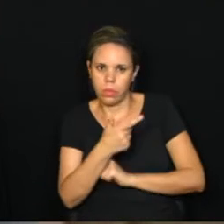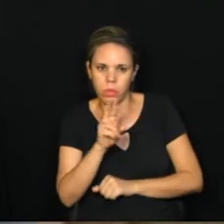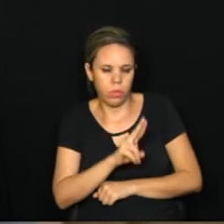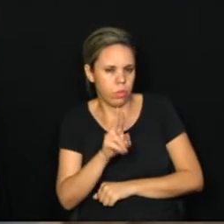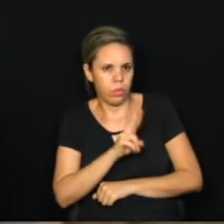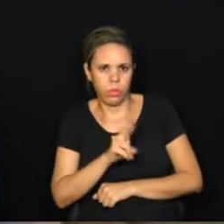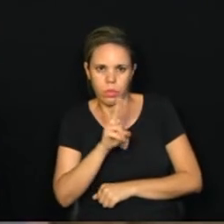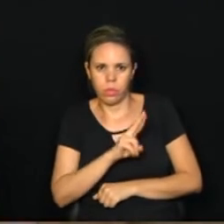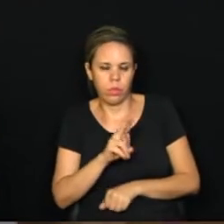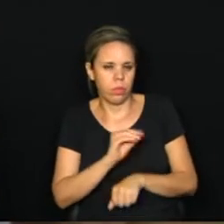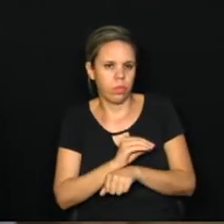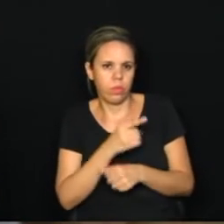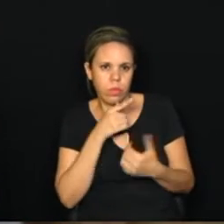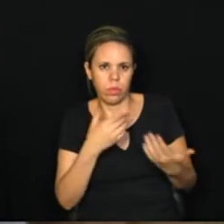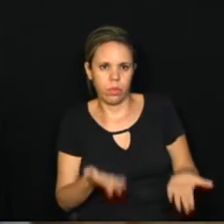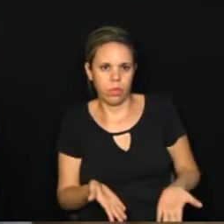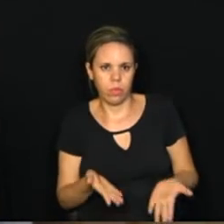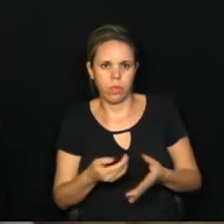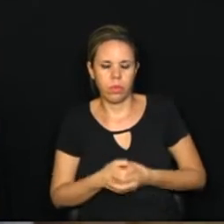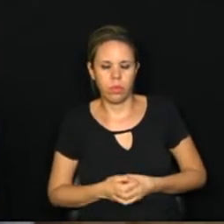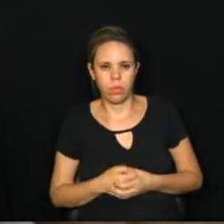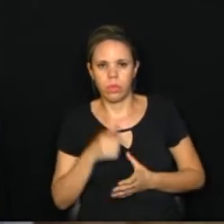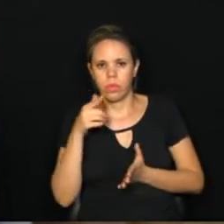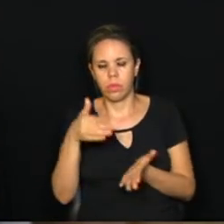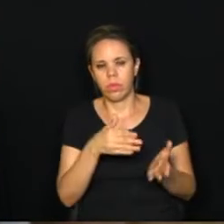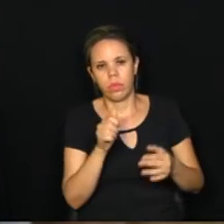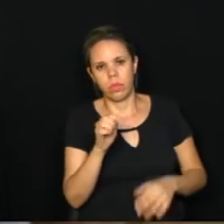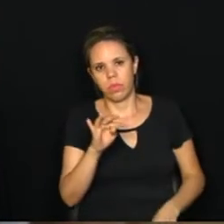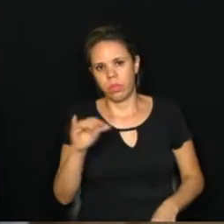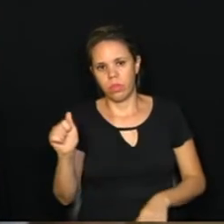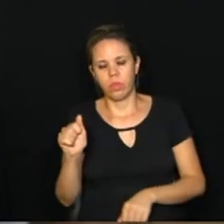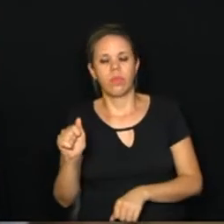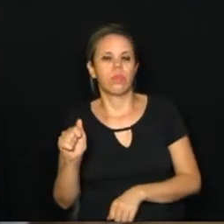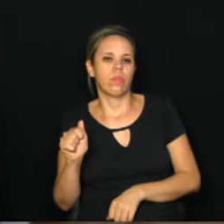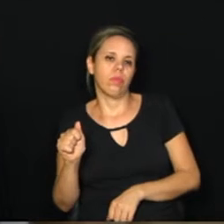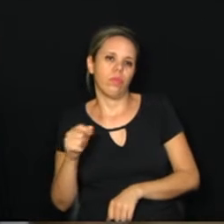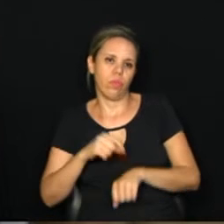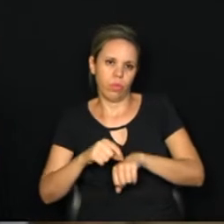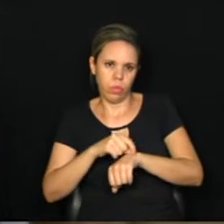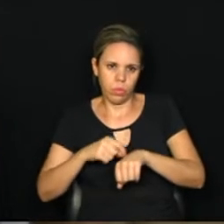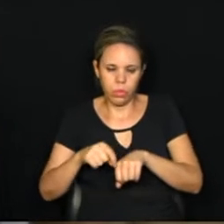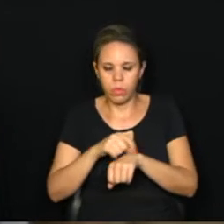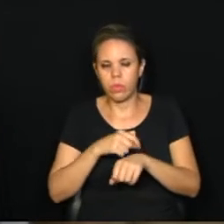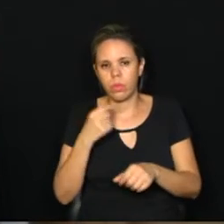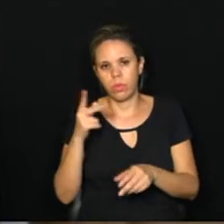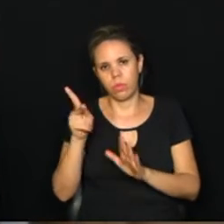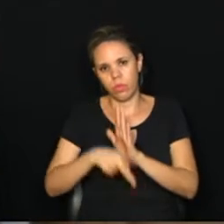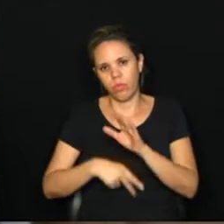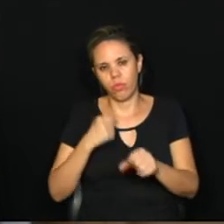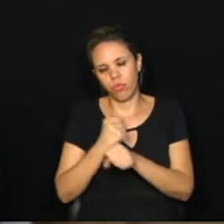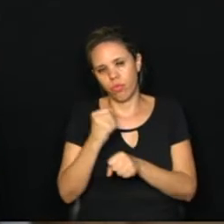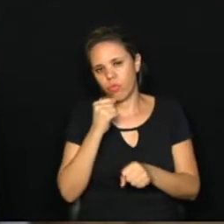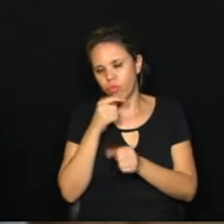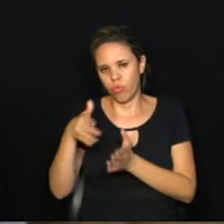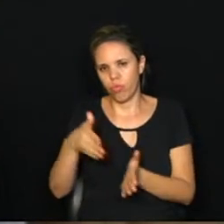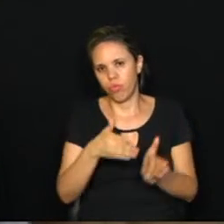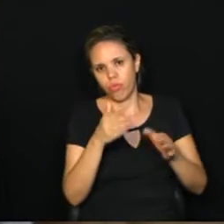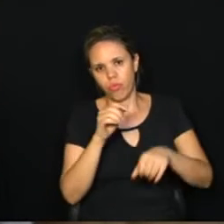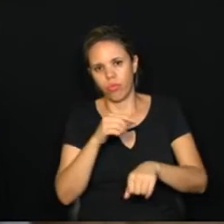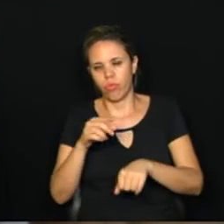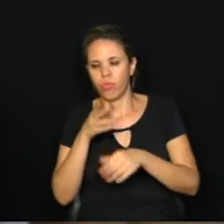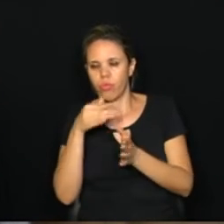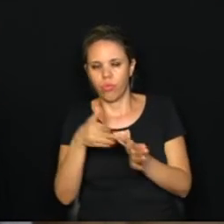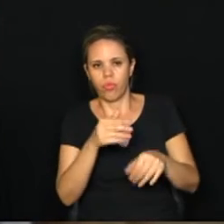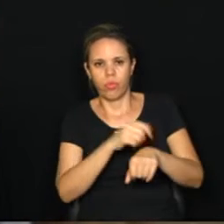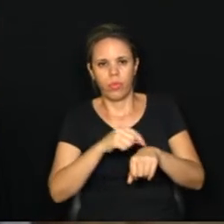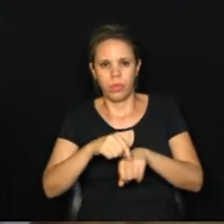de abastecimento, e aqui no Rio Atibaia, esse projeto de construção da barragem do Rio Atibaia também embora